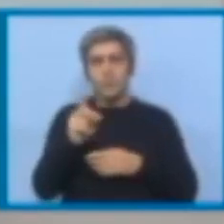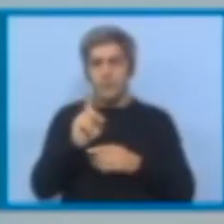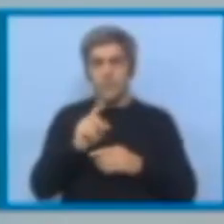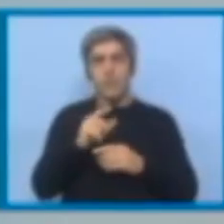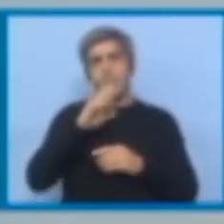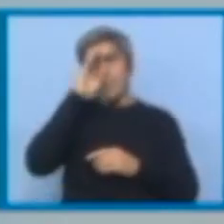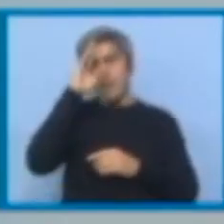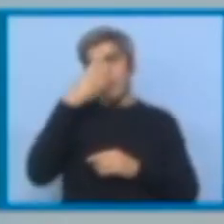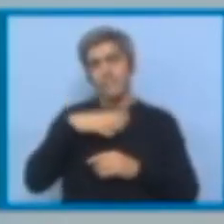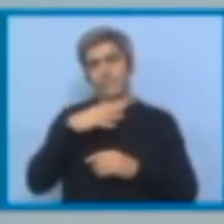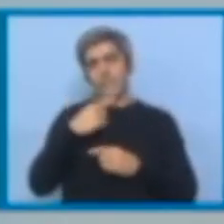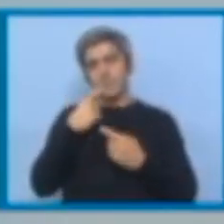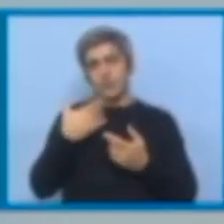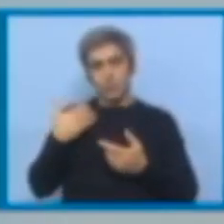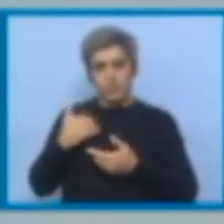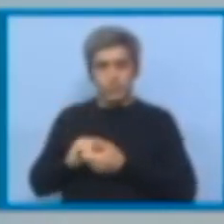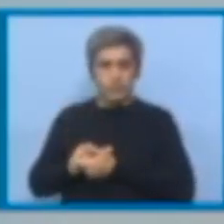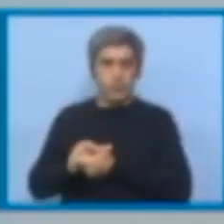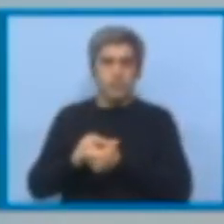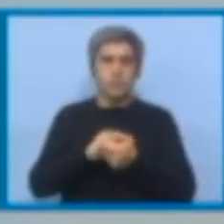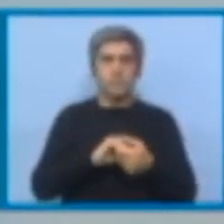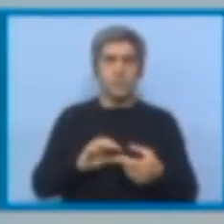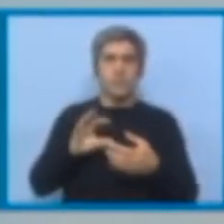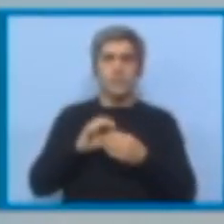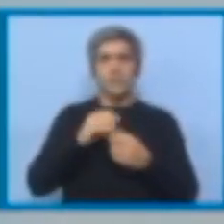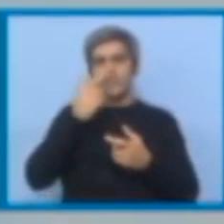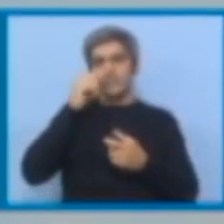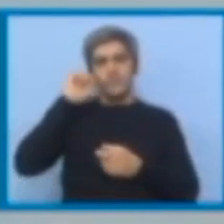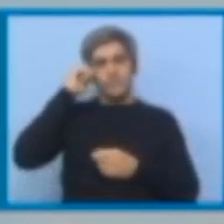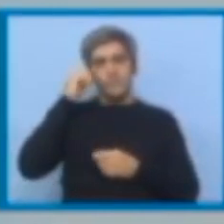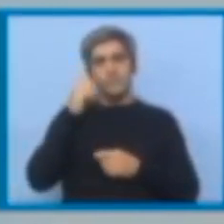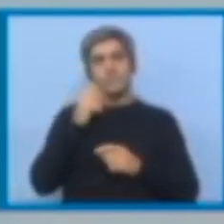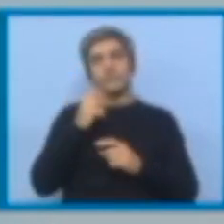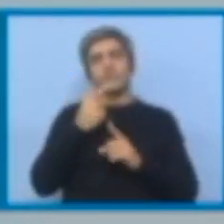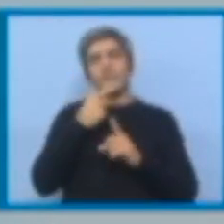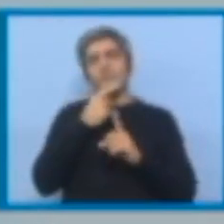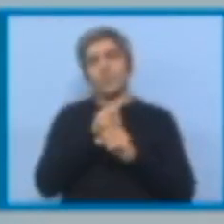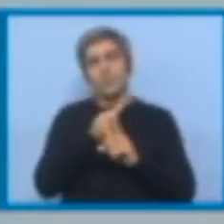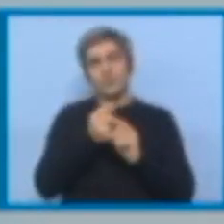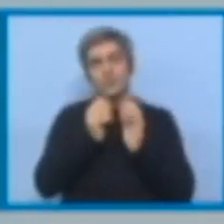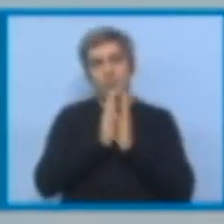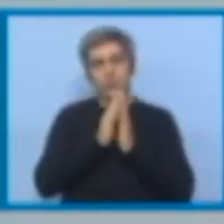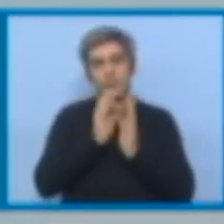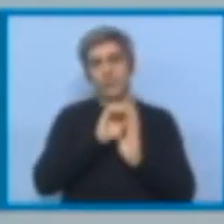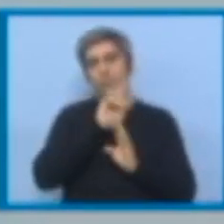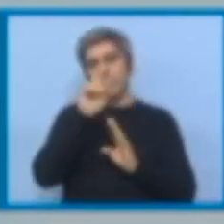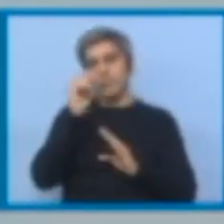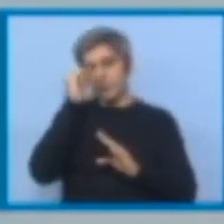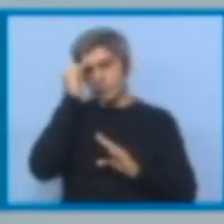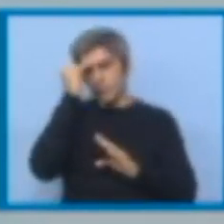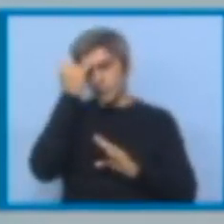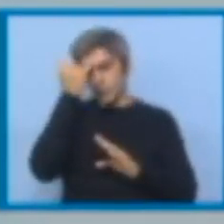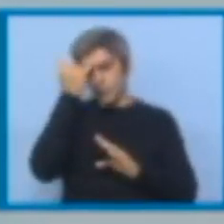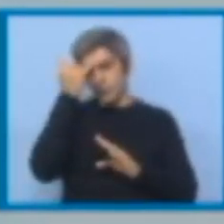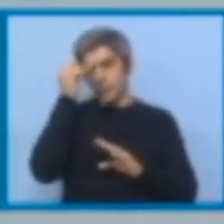manifestar precisamente a sua proximidade e solidariedade em relação a estas vítimas da violência religiosa, viajando para o Egito, uma viagem de